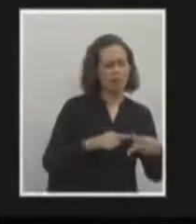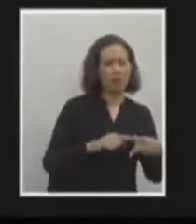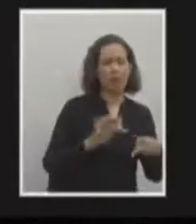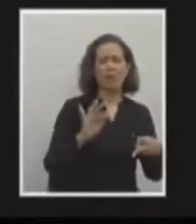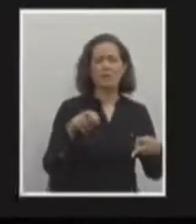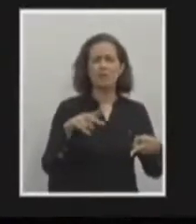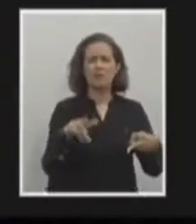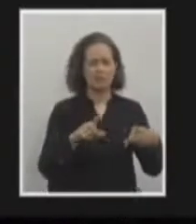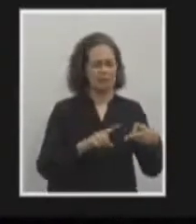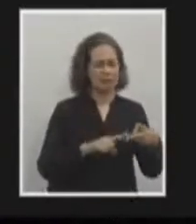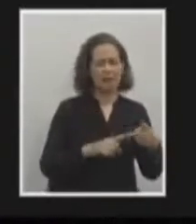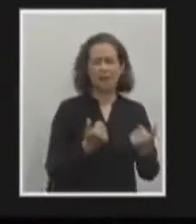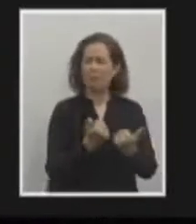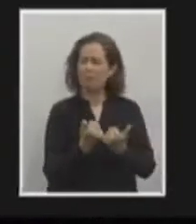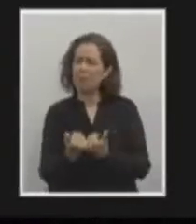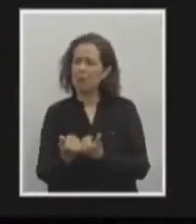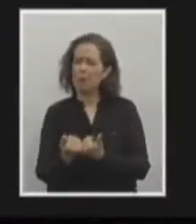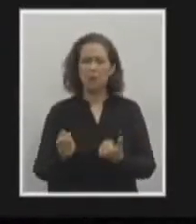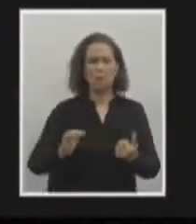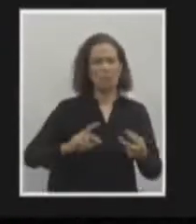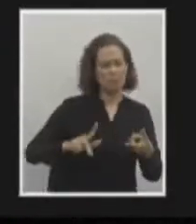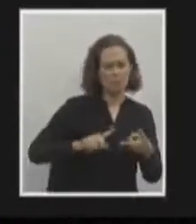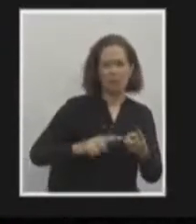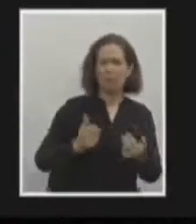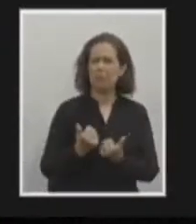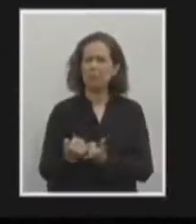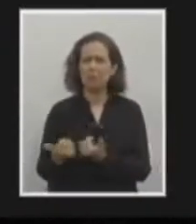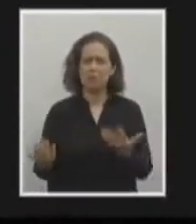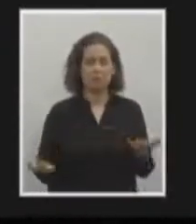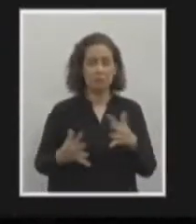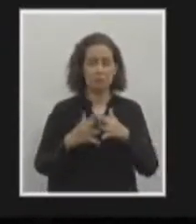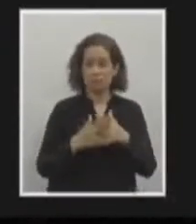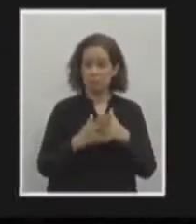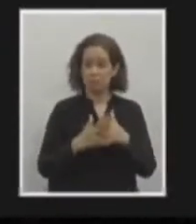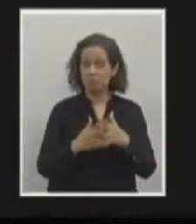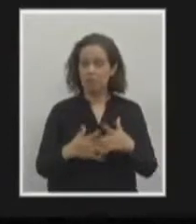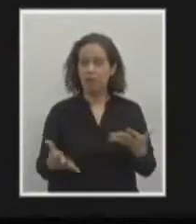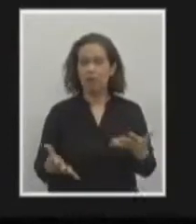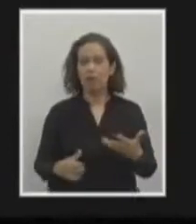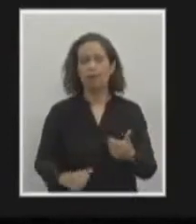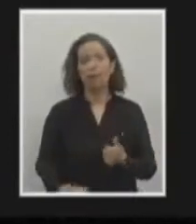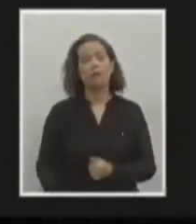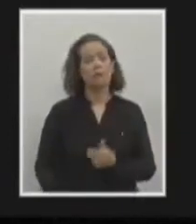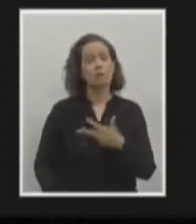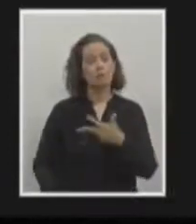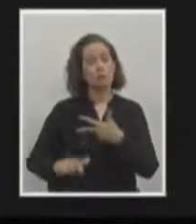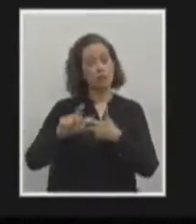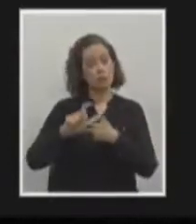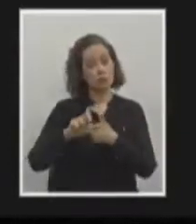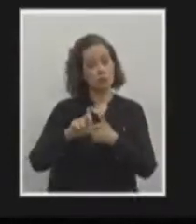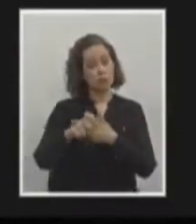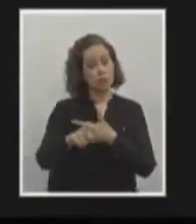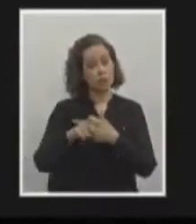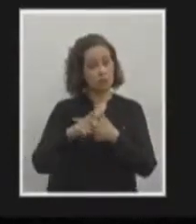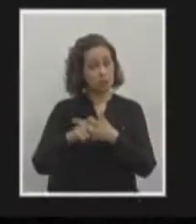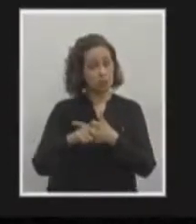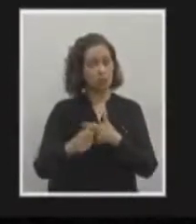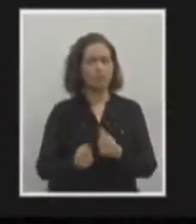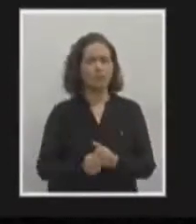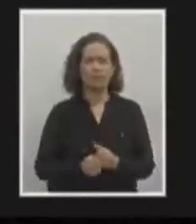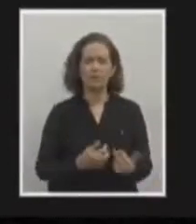a gente precisa tirar, eu acho, do executivo essa tarefa e legislar sobre isso.